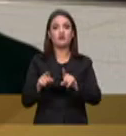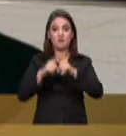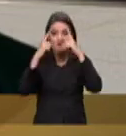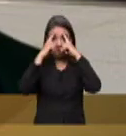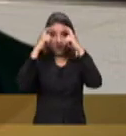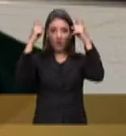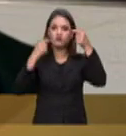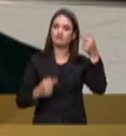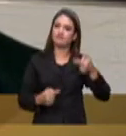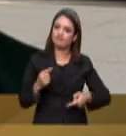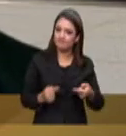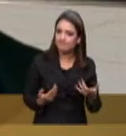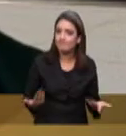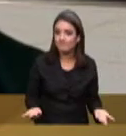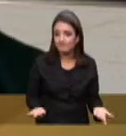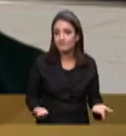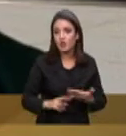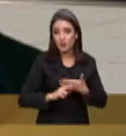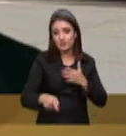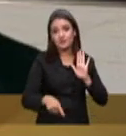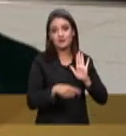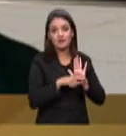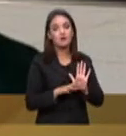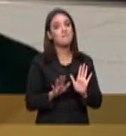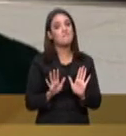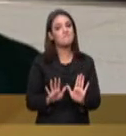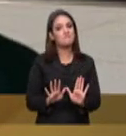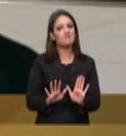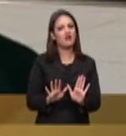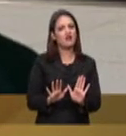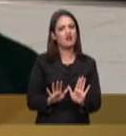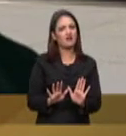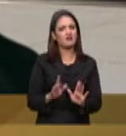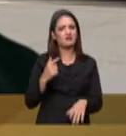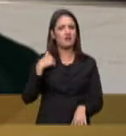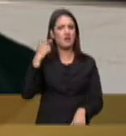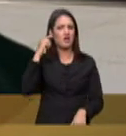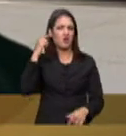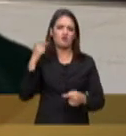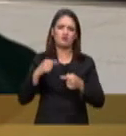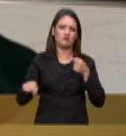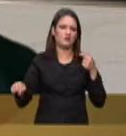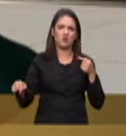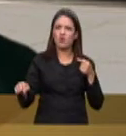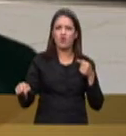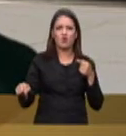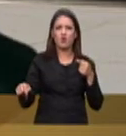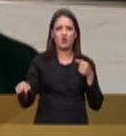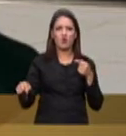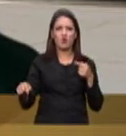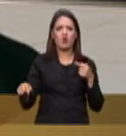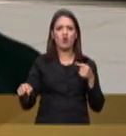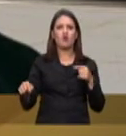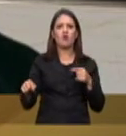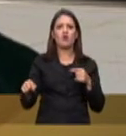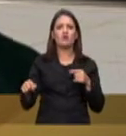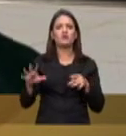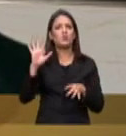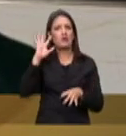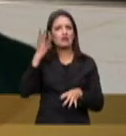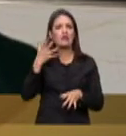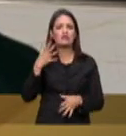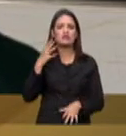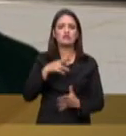No entanto, com as devidas veras, divirjo da conclusão do eminente relator e dos ministros que o acompanham,